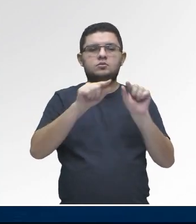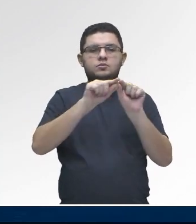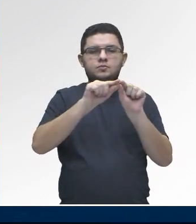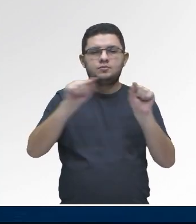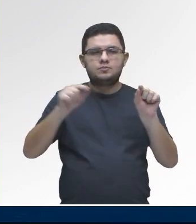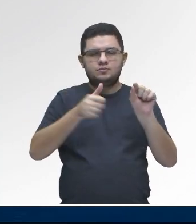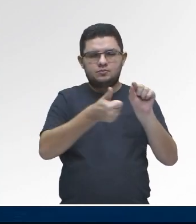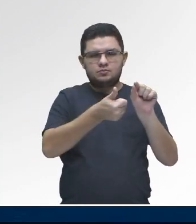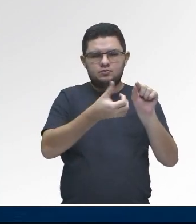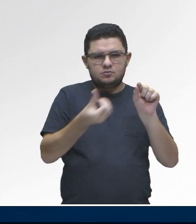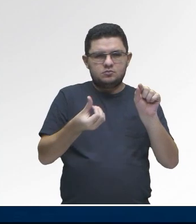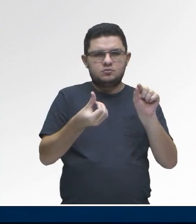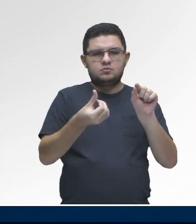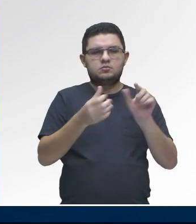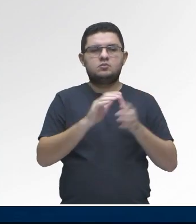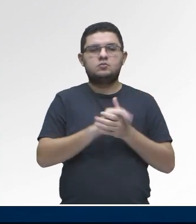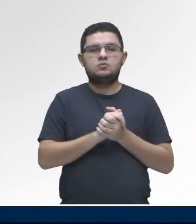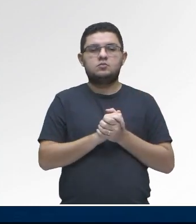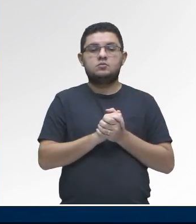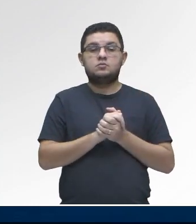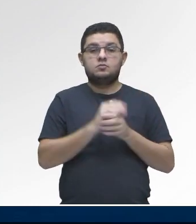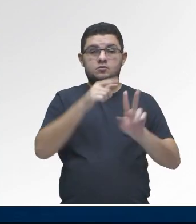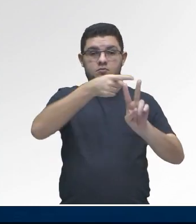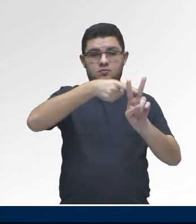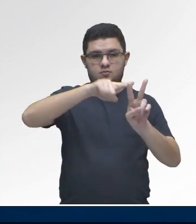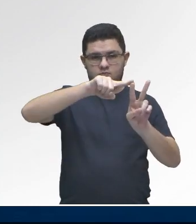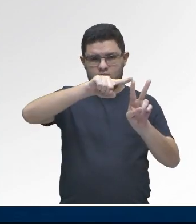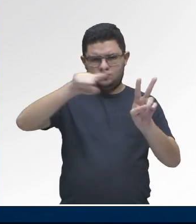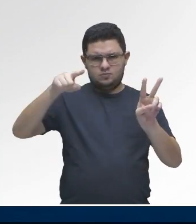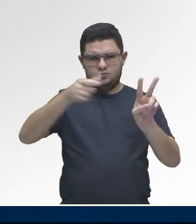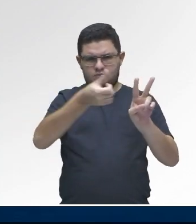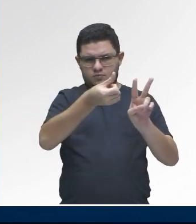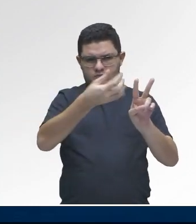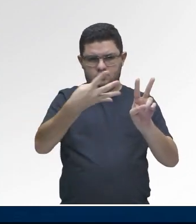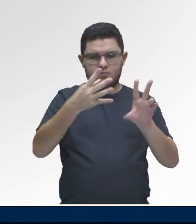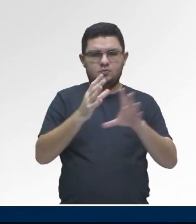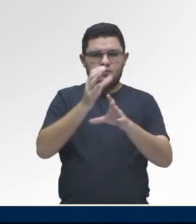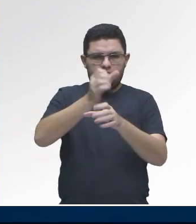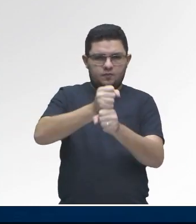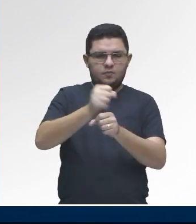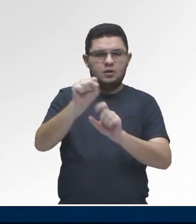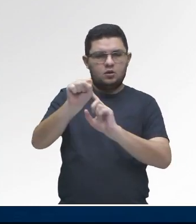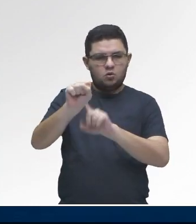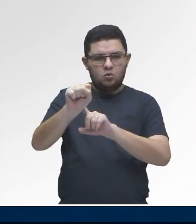igual a 8 sobre 4, naturalmente mais ou menos, né?